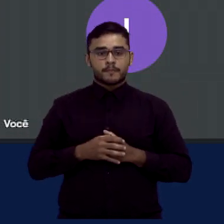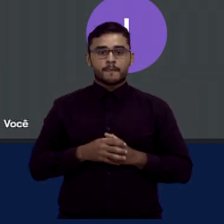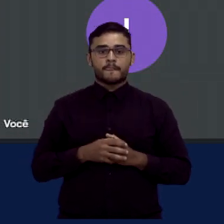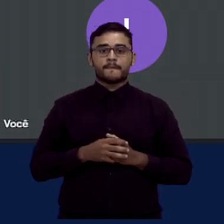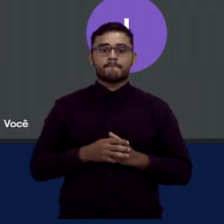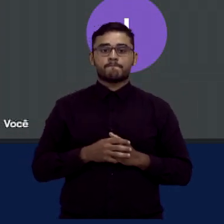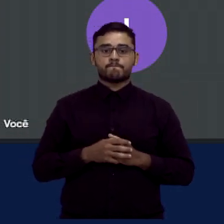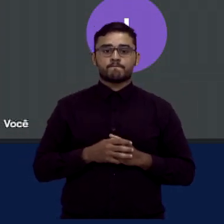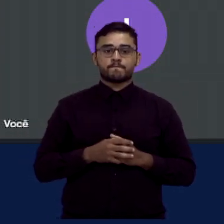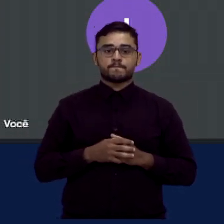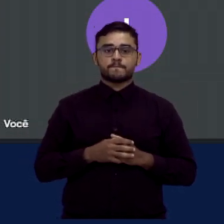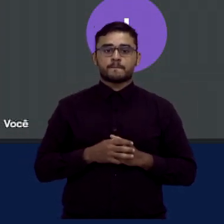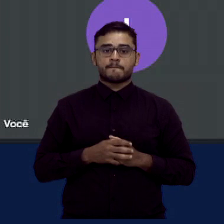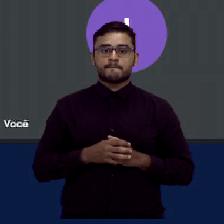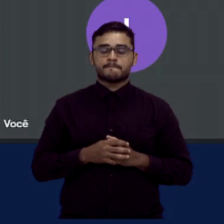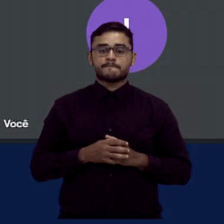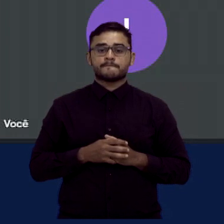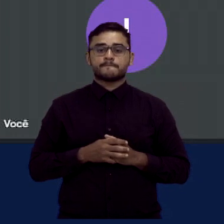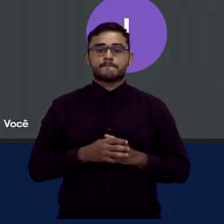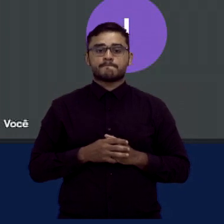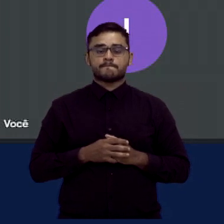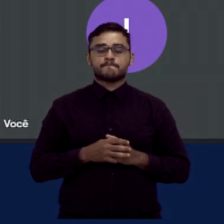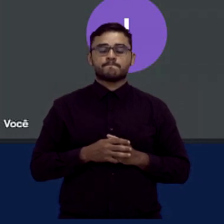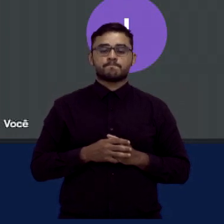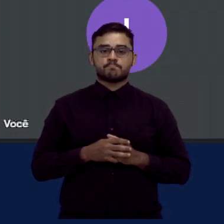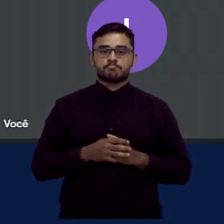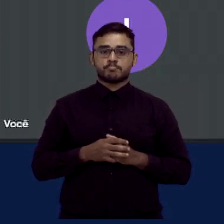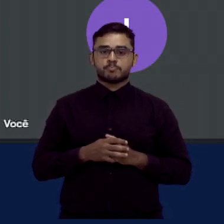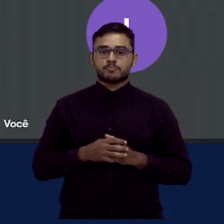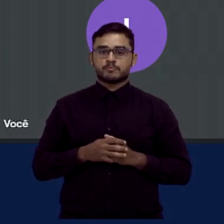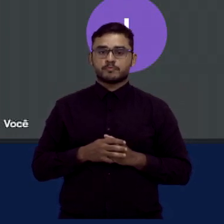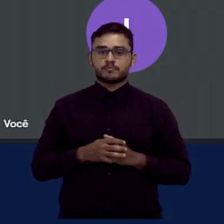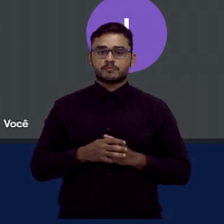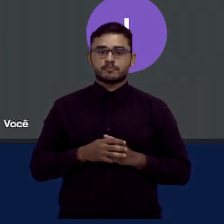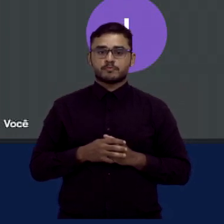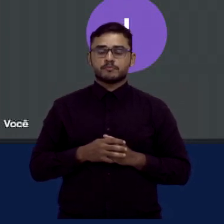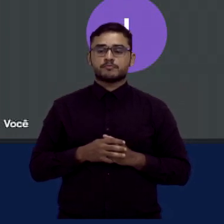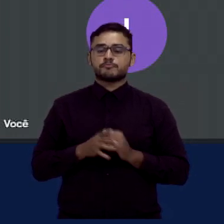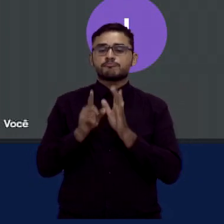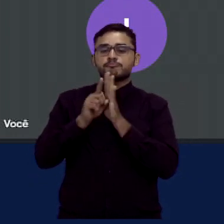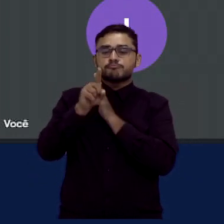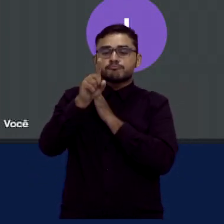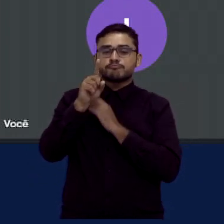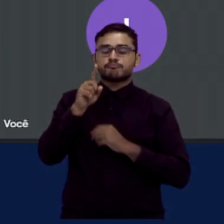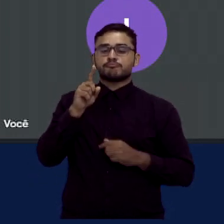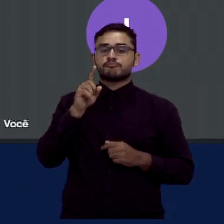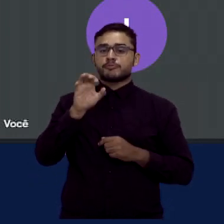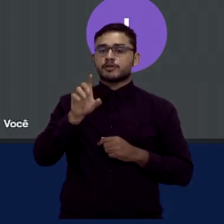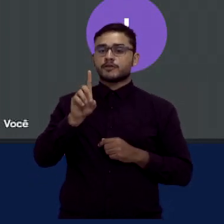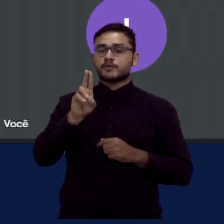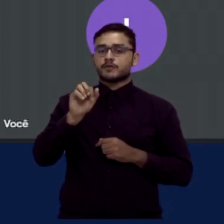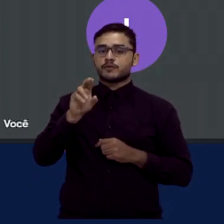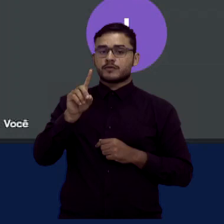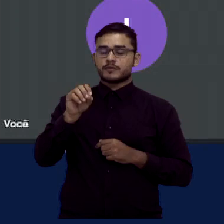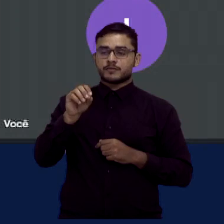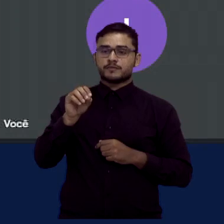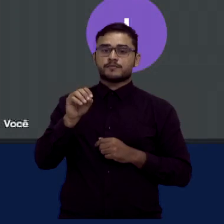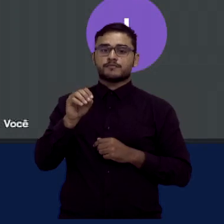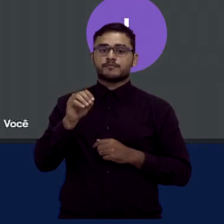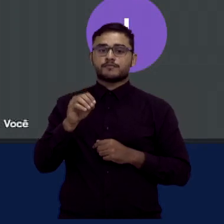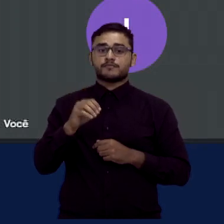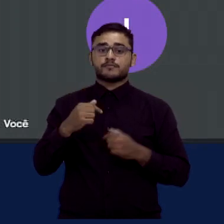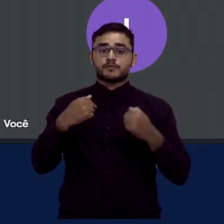ok? A pergunta aqui... Pegando um gancho com a pergunta do Eduardo Nery. Luiz, já que você é escritor,